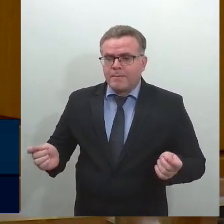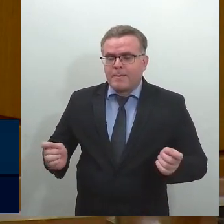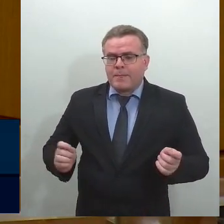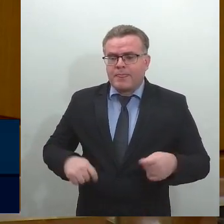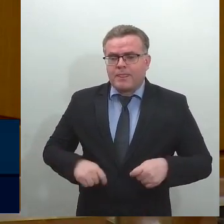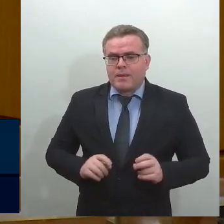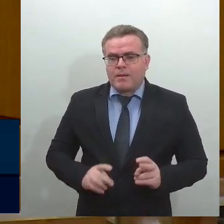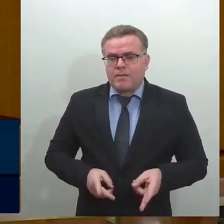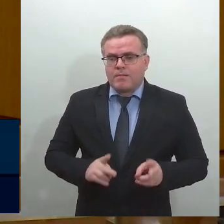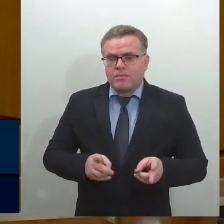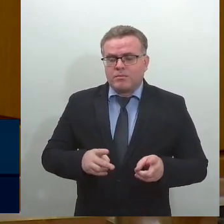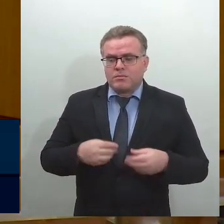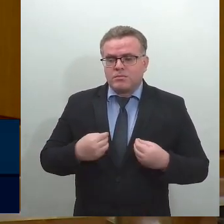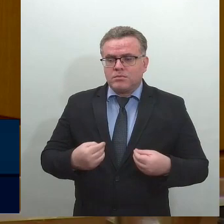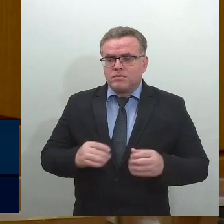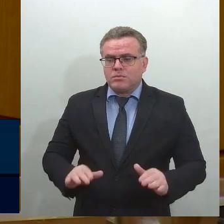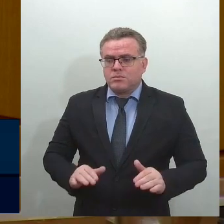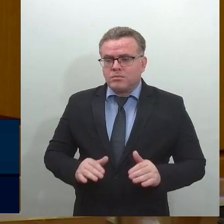intervenção judicial,